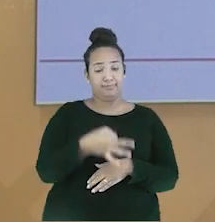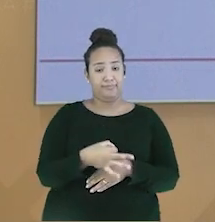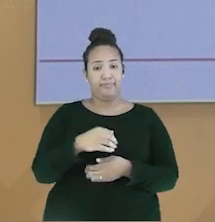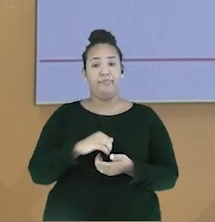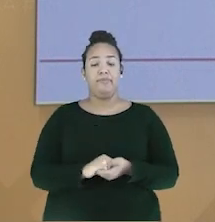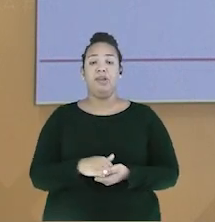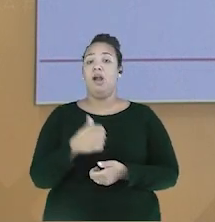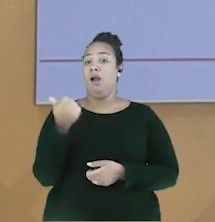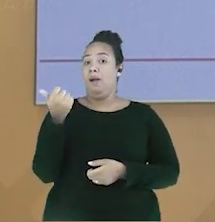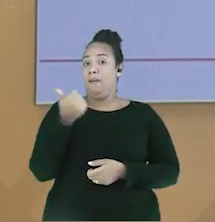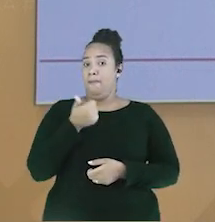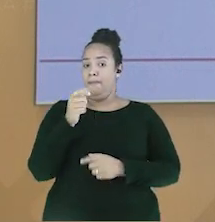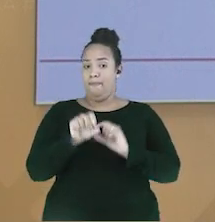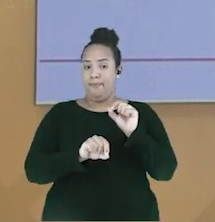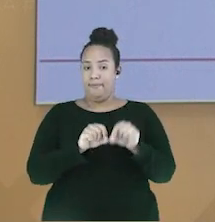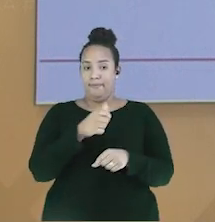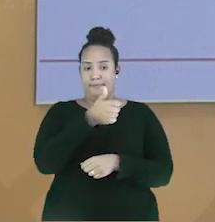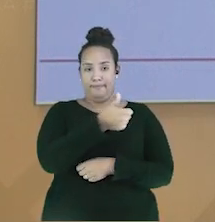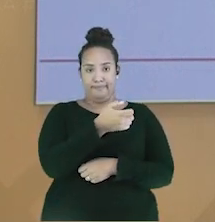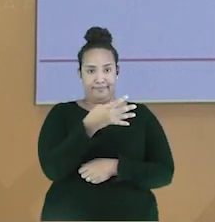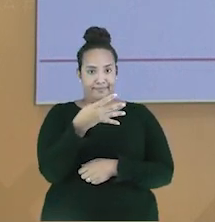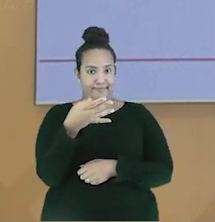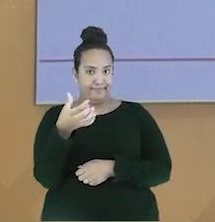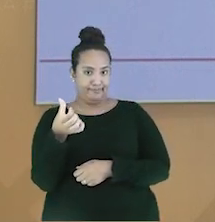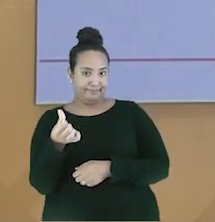Primeiro, colocamos o 146.